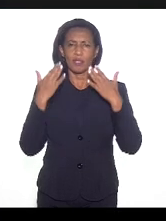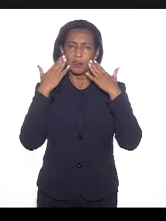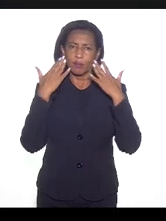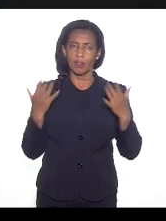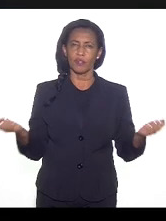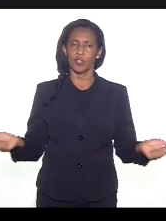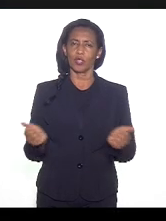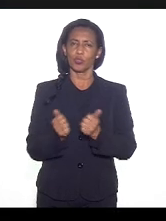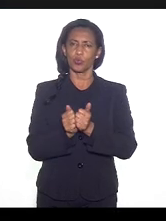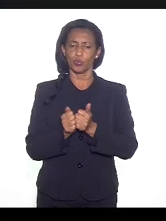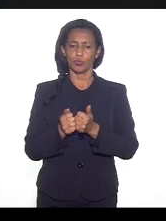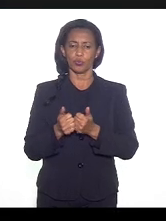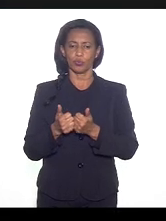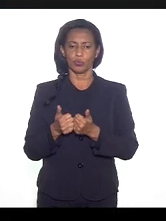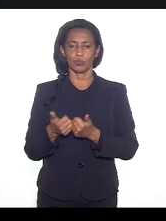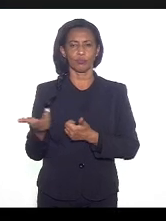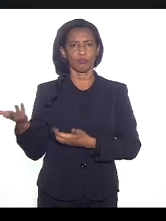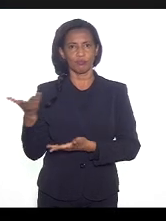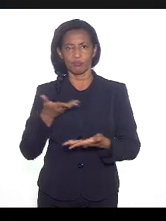junto conosco,